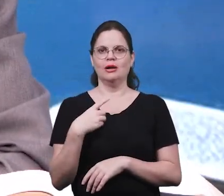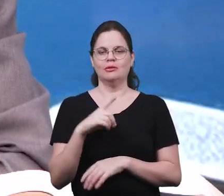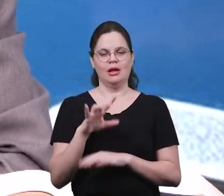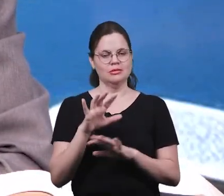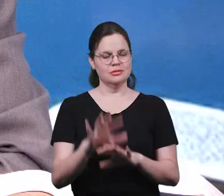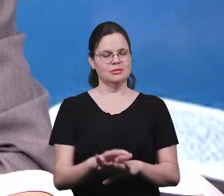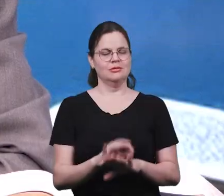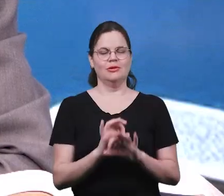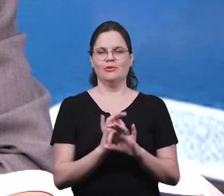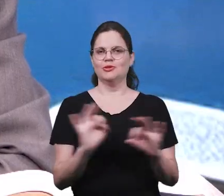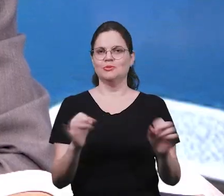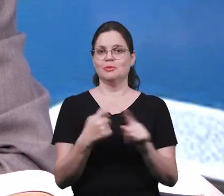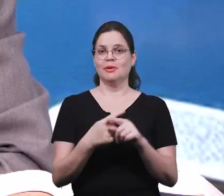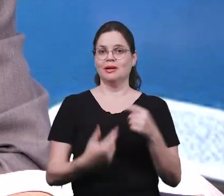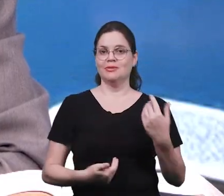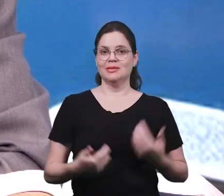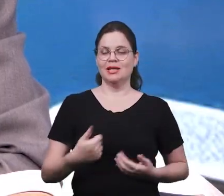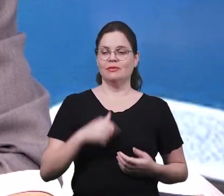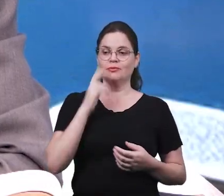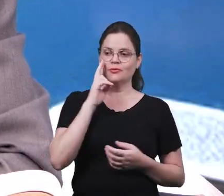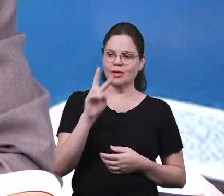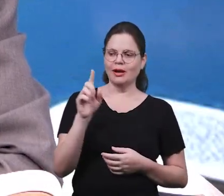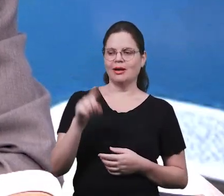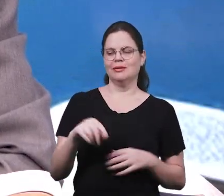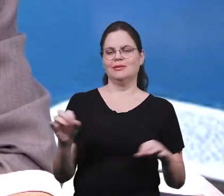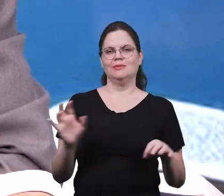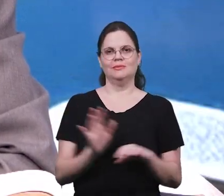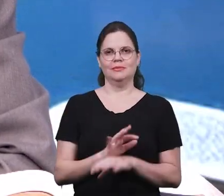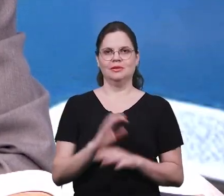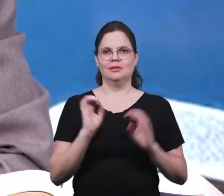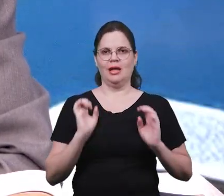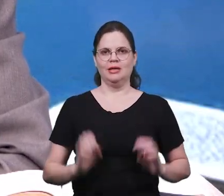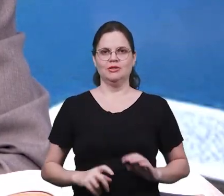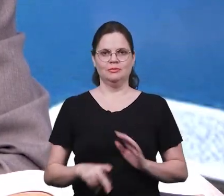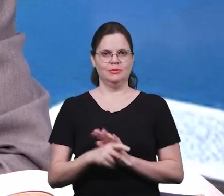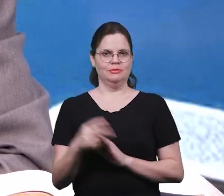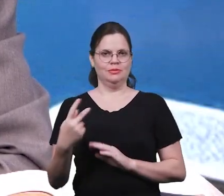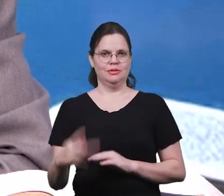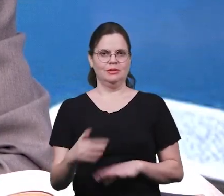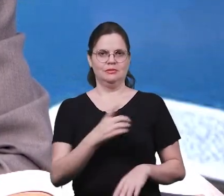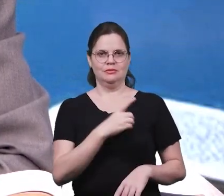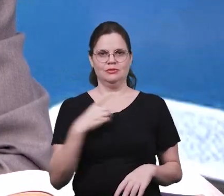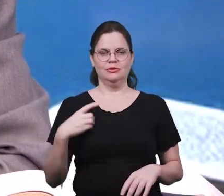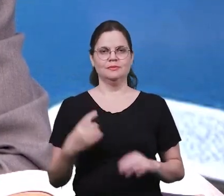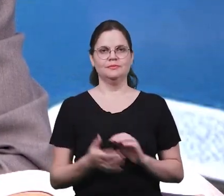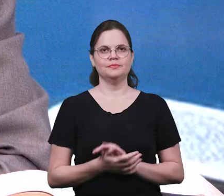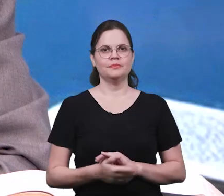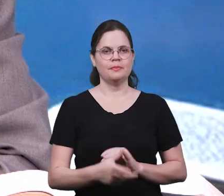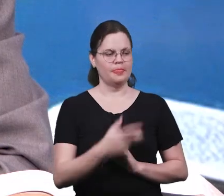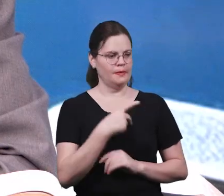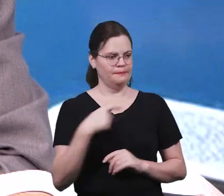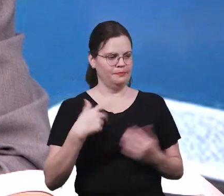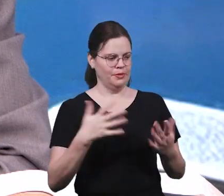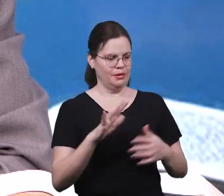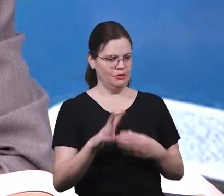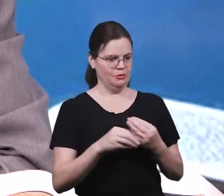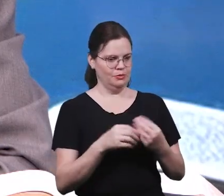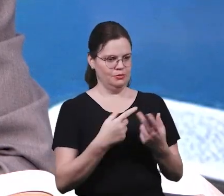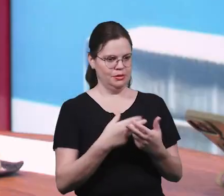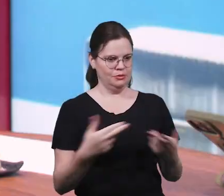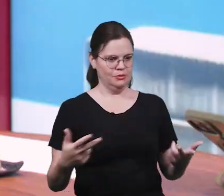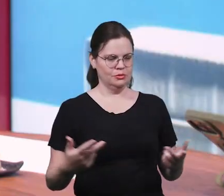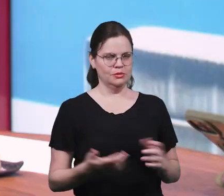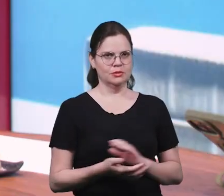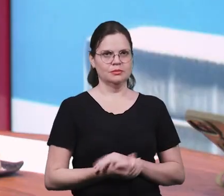Então isso faz parte da ética do diácono. Algum comentário a mais, pastor, sobre esse aspecto, pastor Luiz Fernando? Como